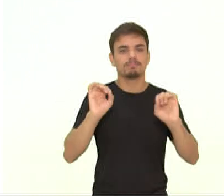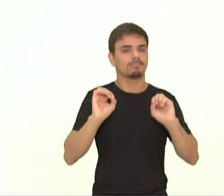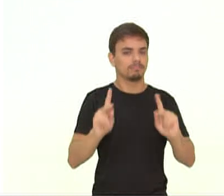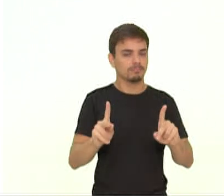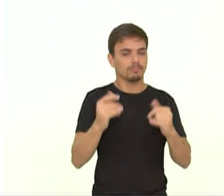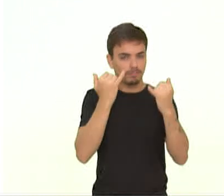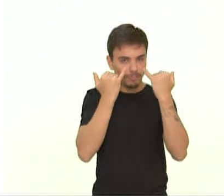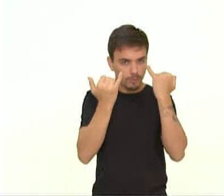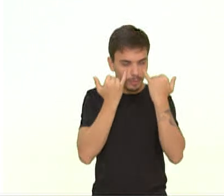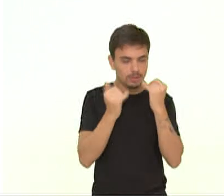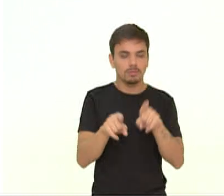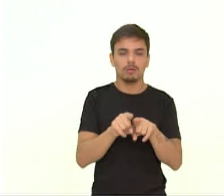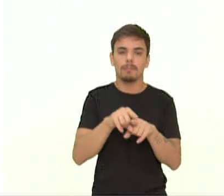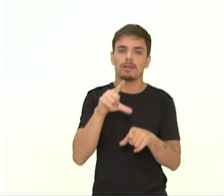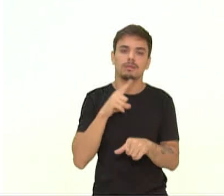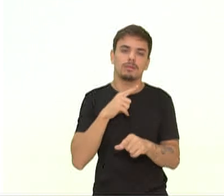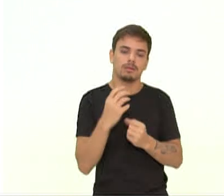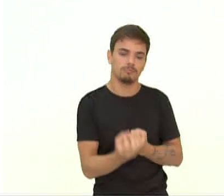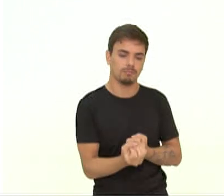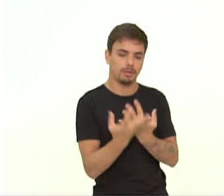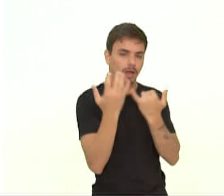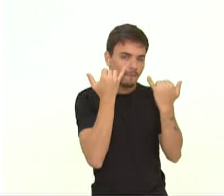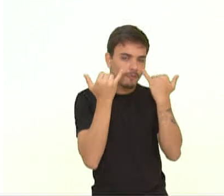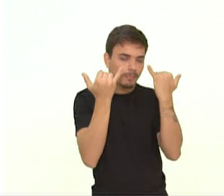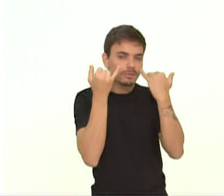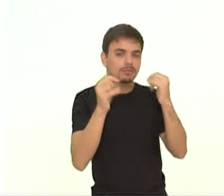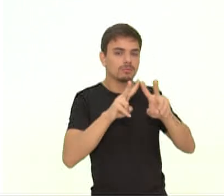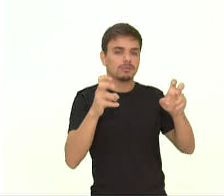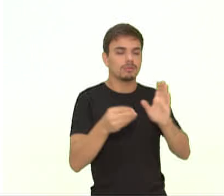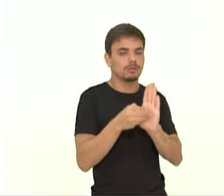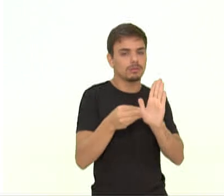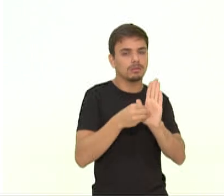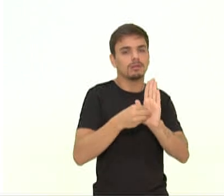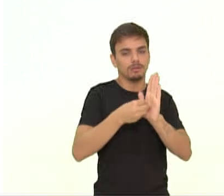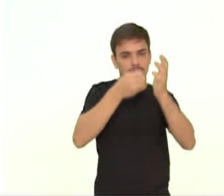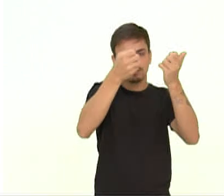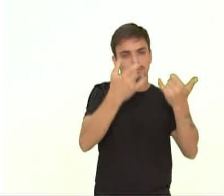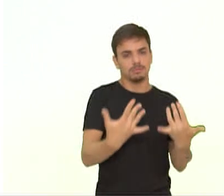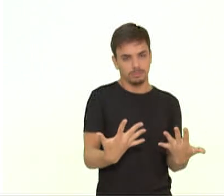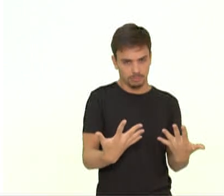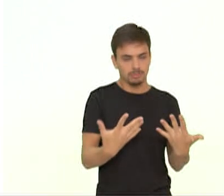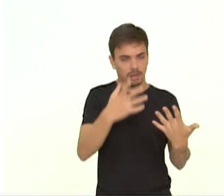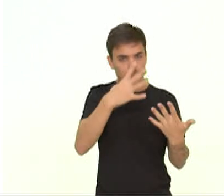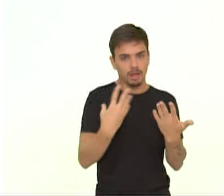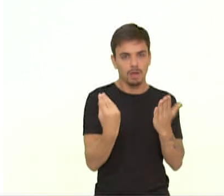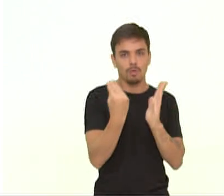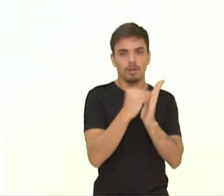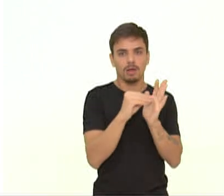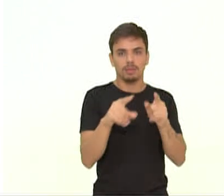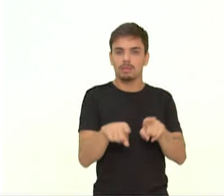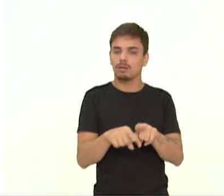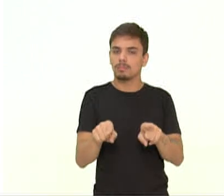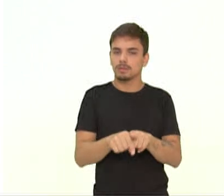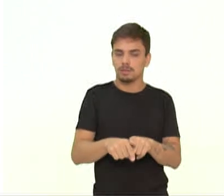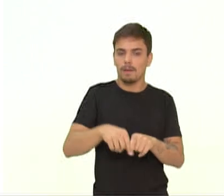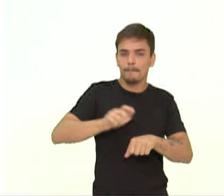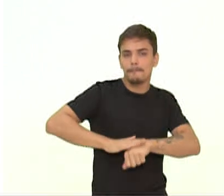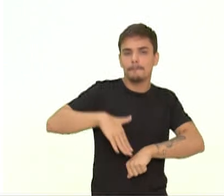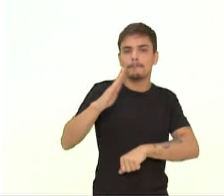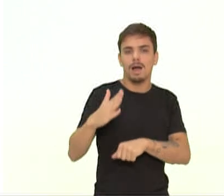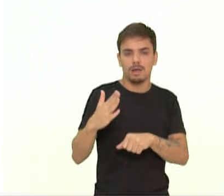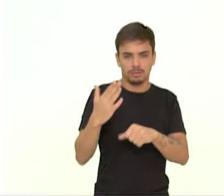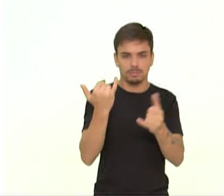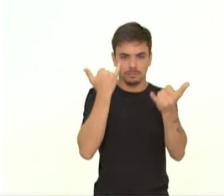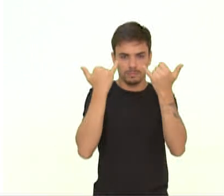verdade? Então, tem ali um dado que estão falando, então vai ser colocado ali mais informações